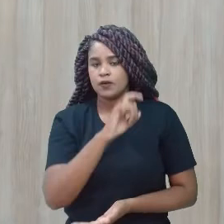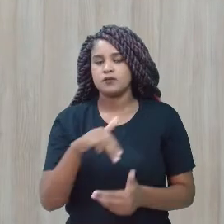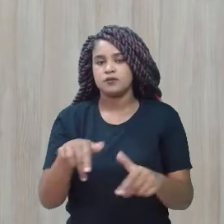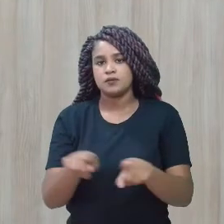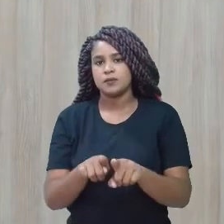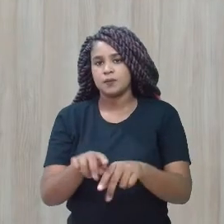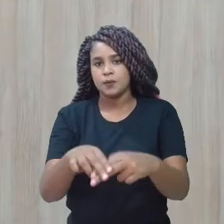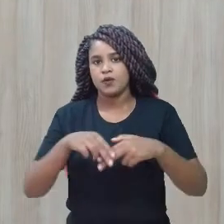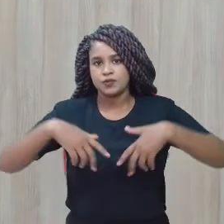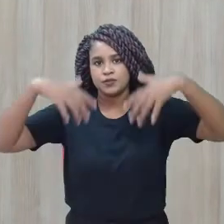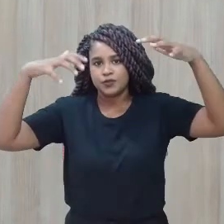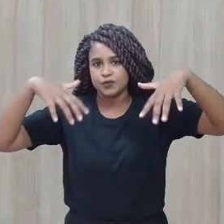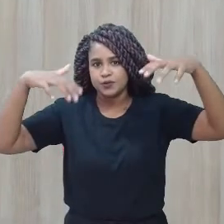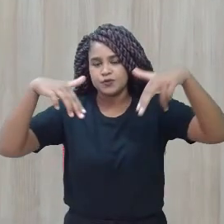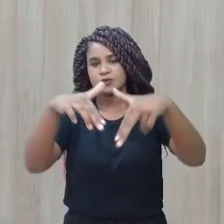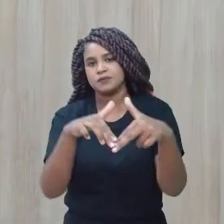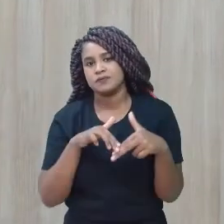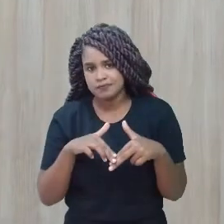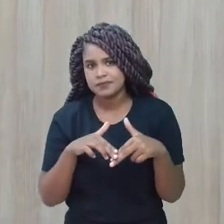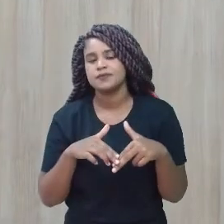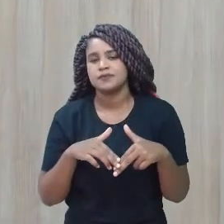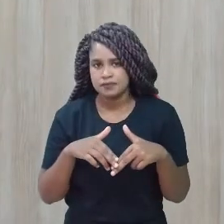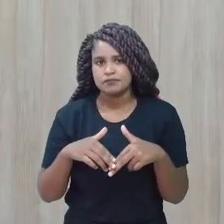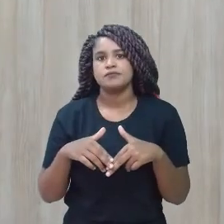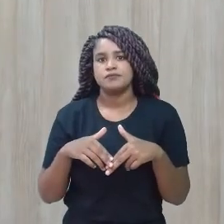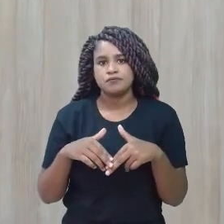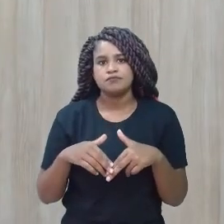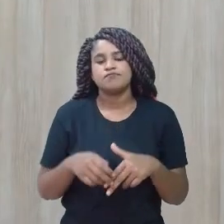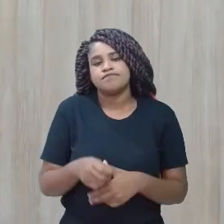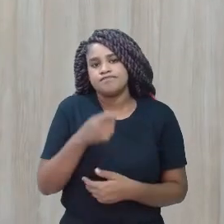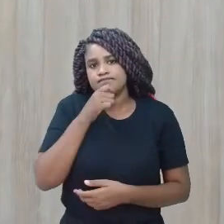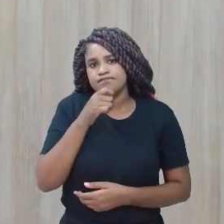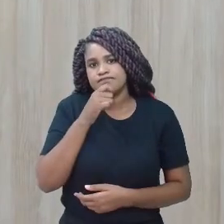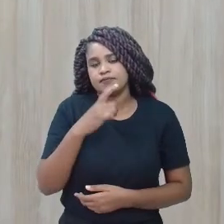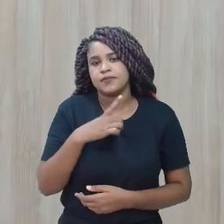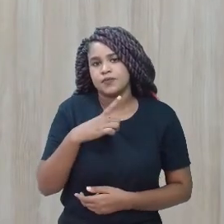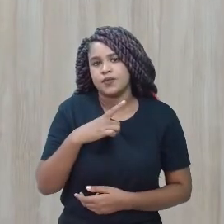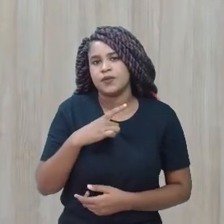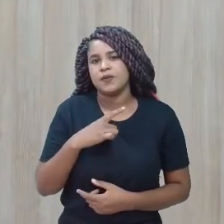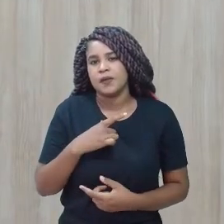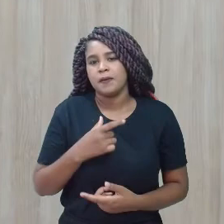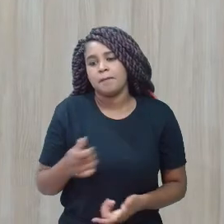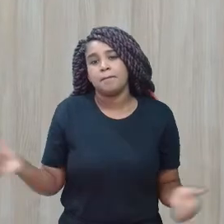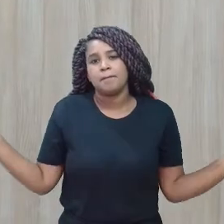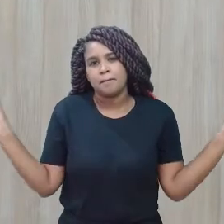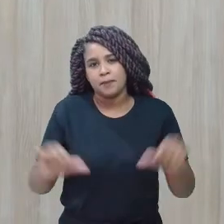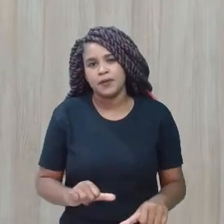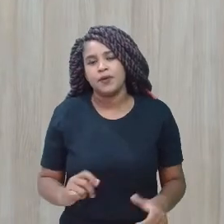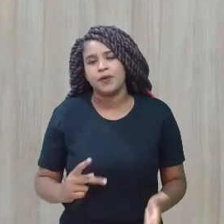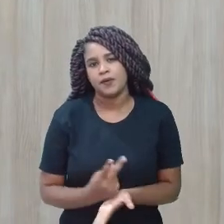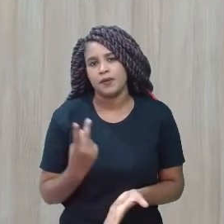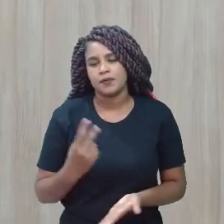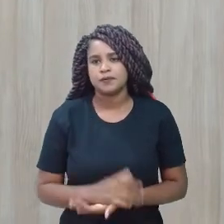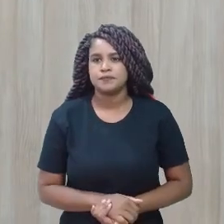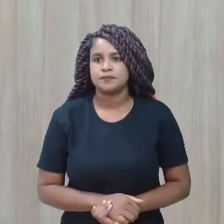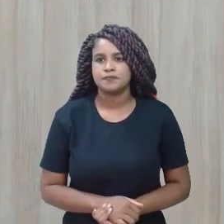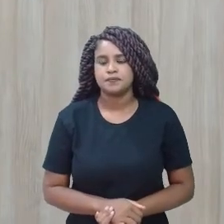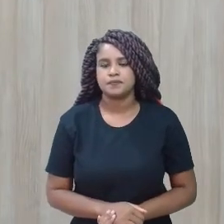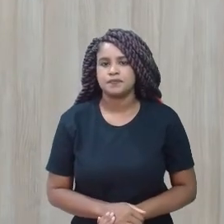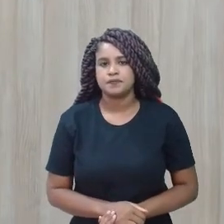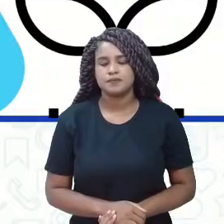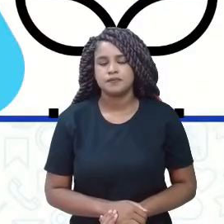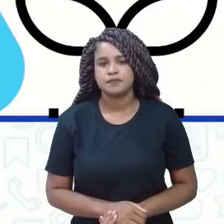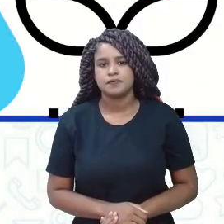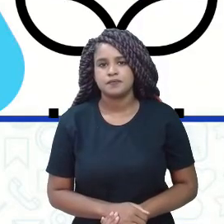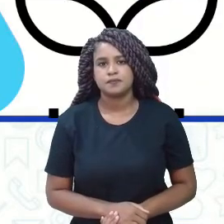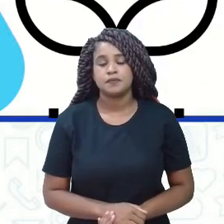chuvas, então por isso que aqui ainda tem um fator agravante, né? Isso, professor Gilson? Isso mesmo, justamente. Então, a